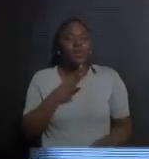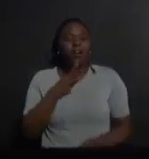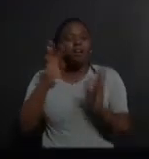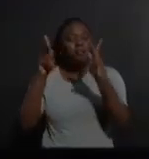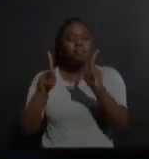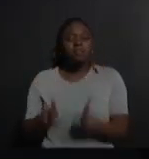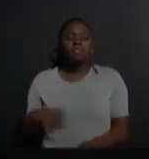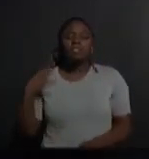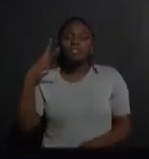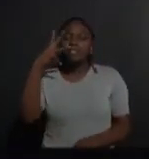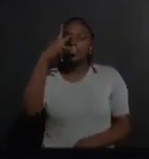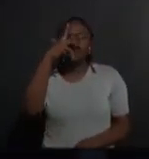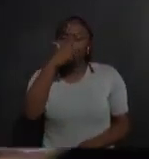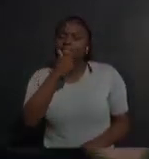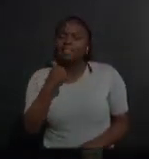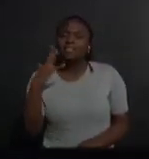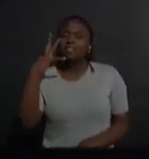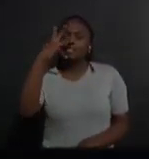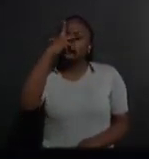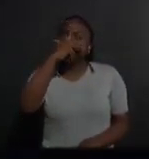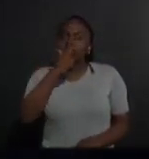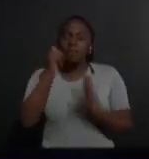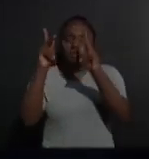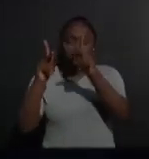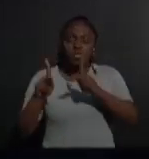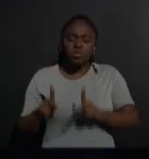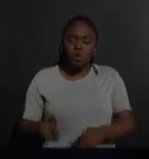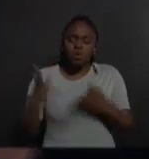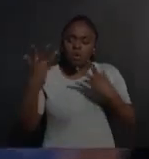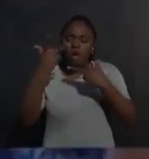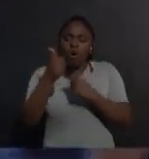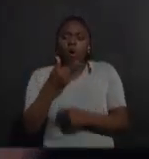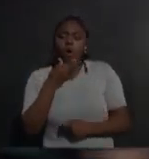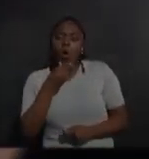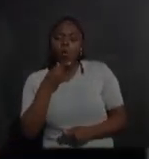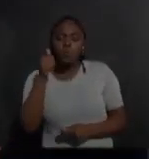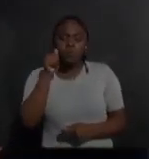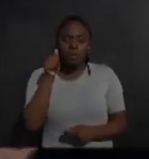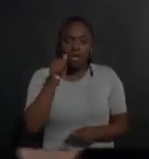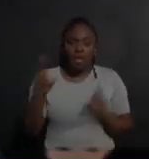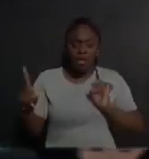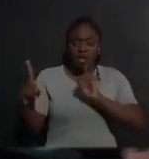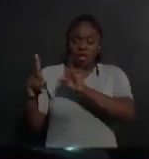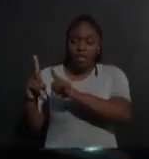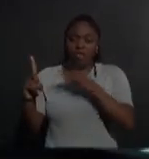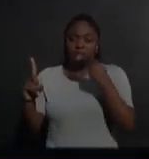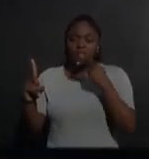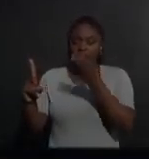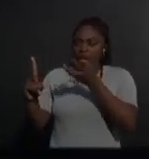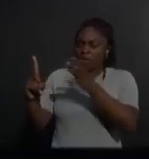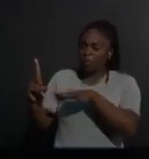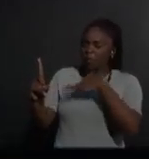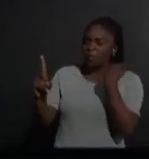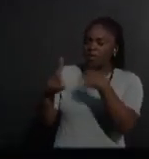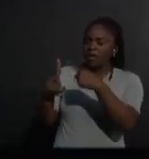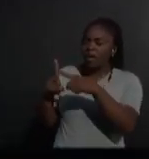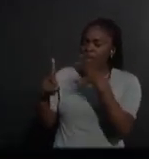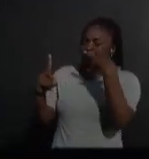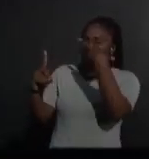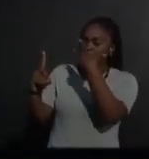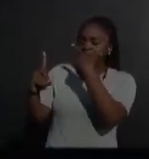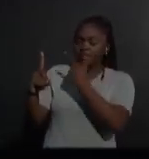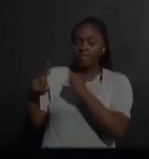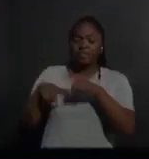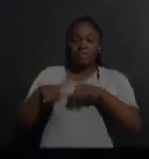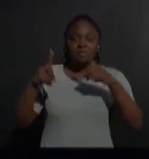linda, linda, linda, deuses gregos, homens e mulheres, assim que você chega perto, você fala assim, eu quero morrer, de tão lindo que eles são. Mas quando